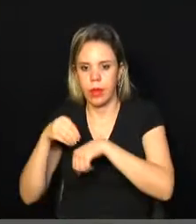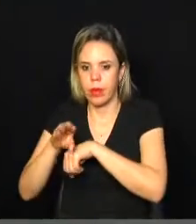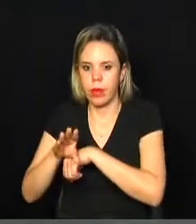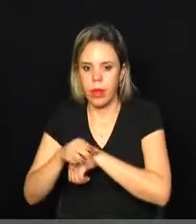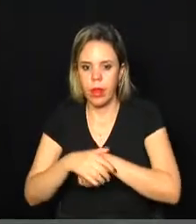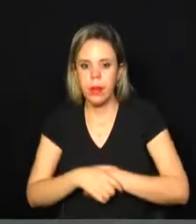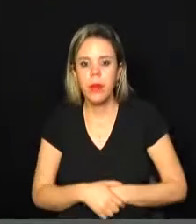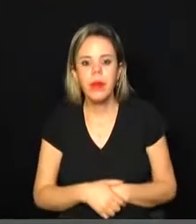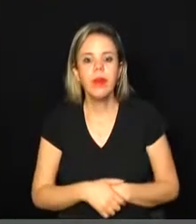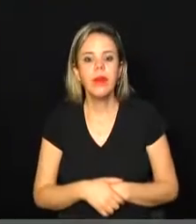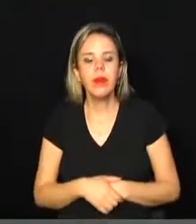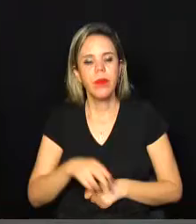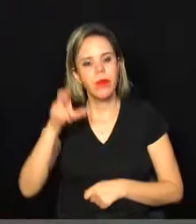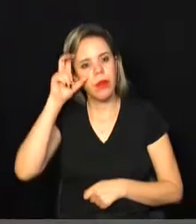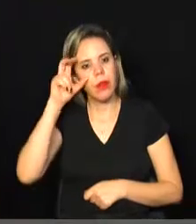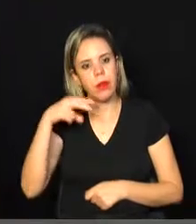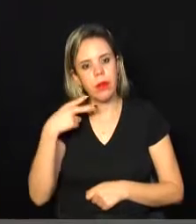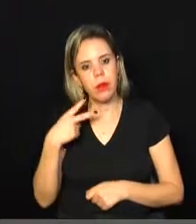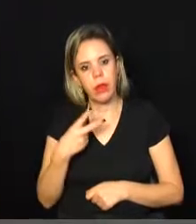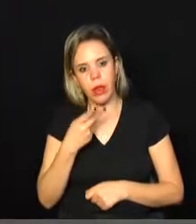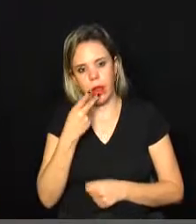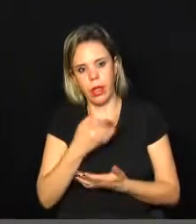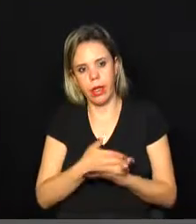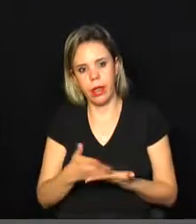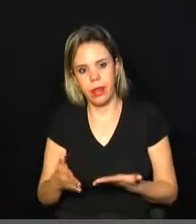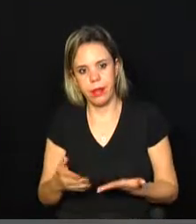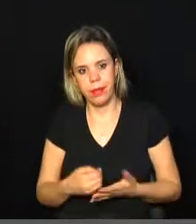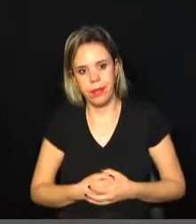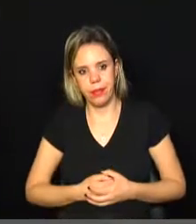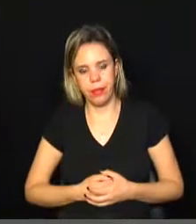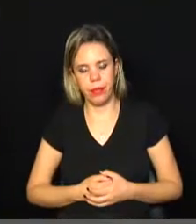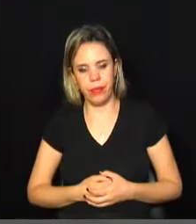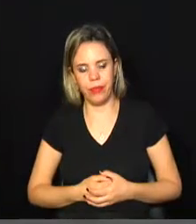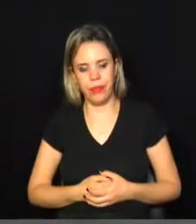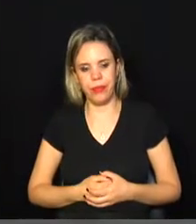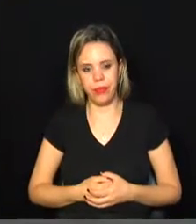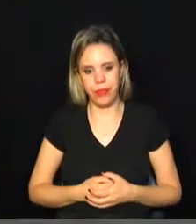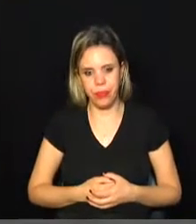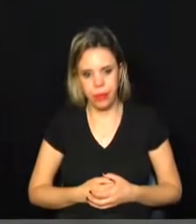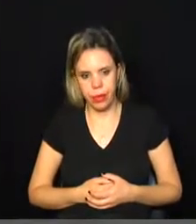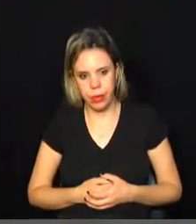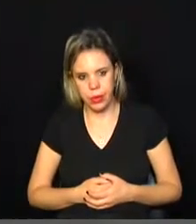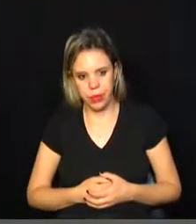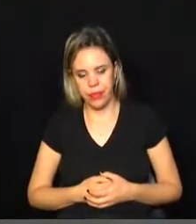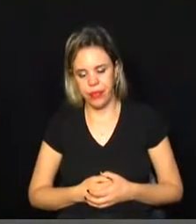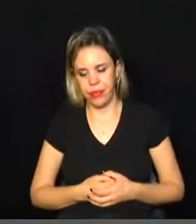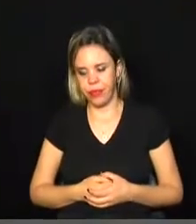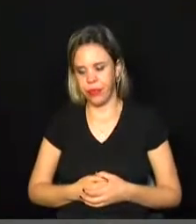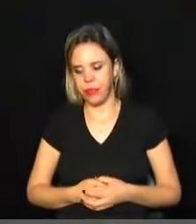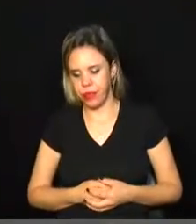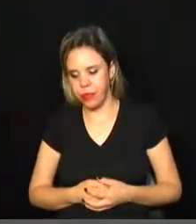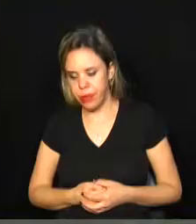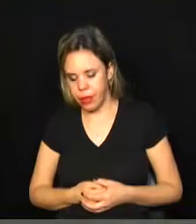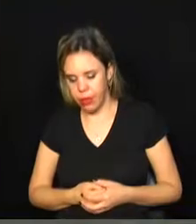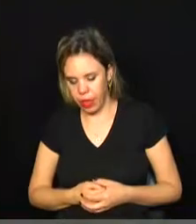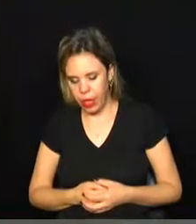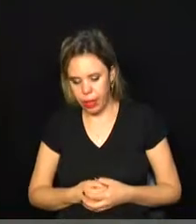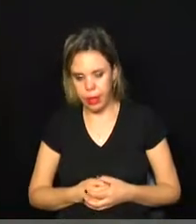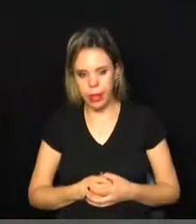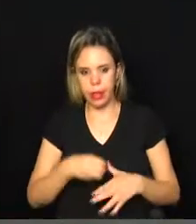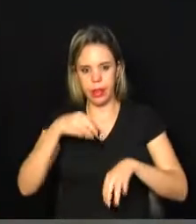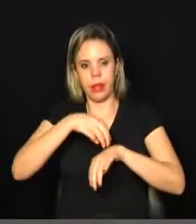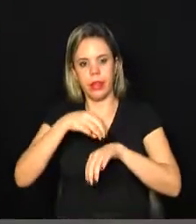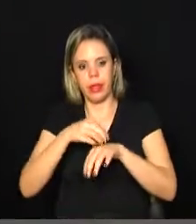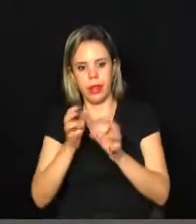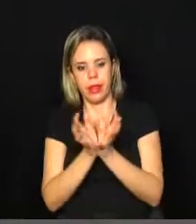palavra do Carlinhos camelô Vereador e membro da comissão